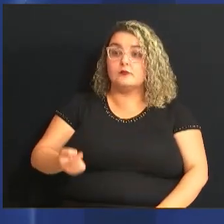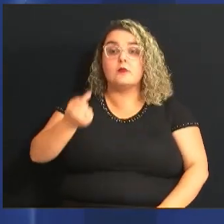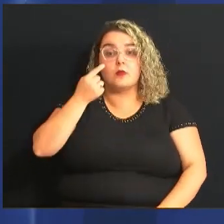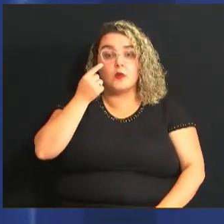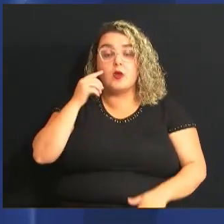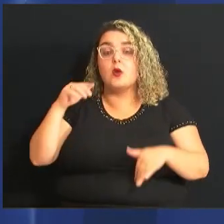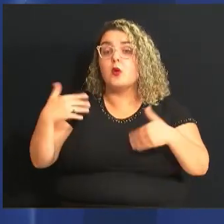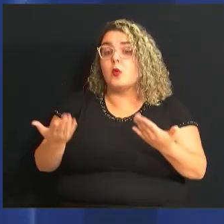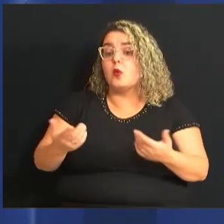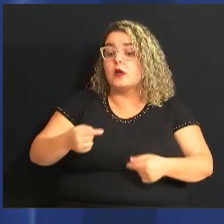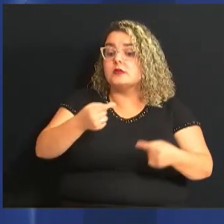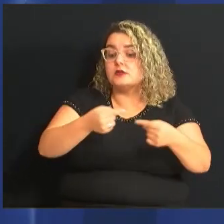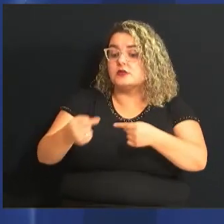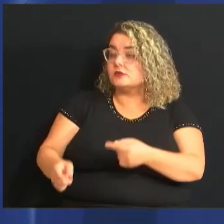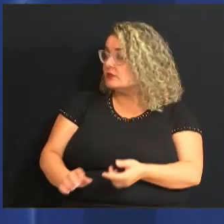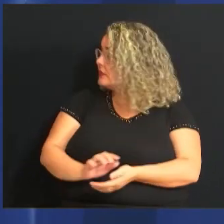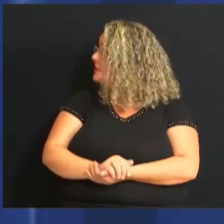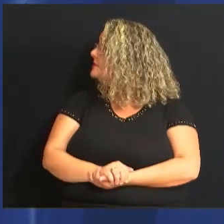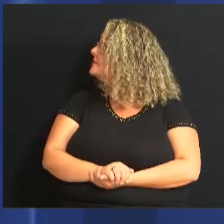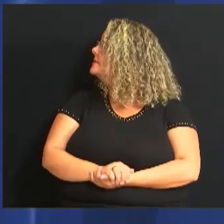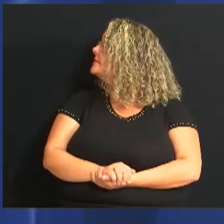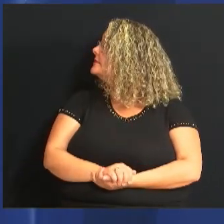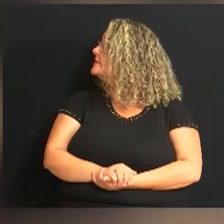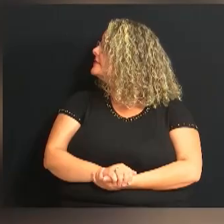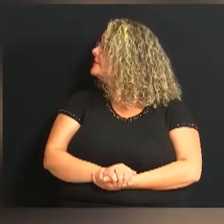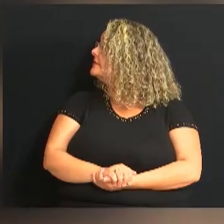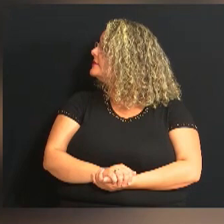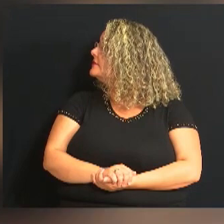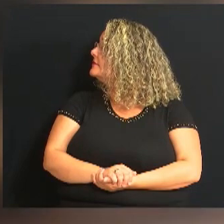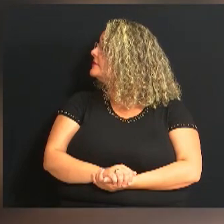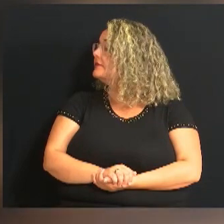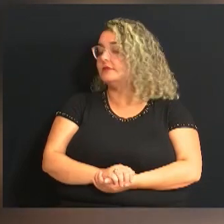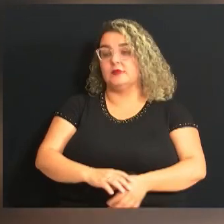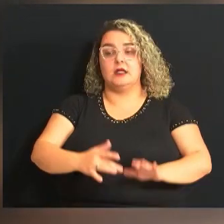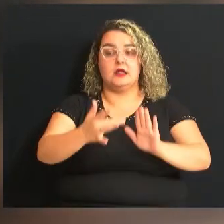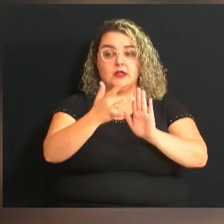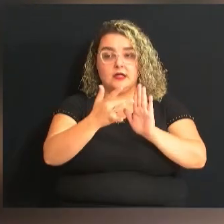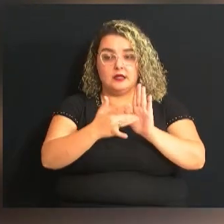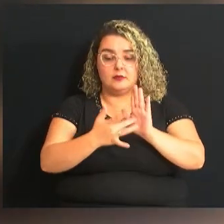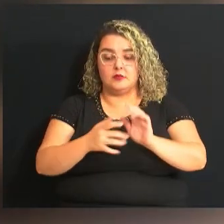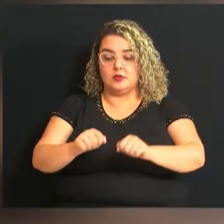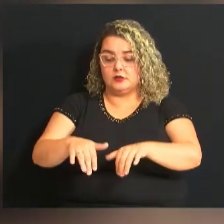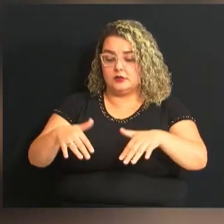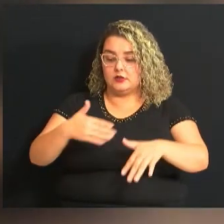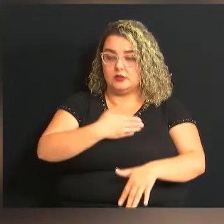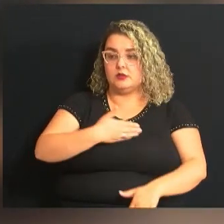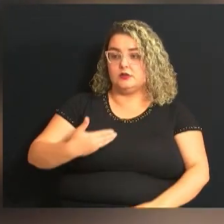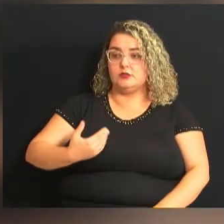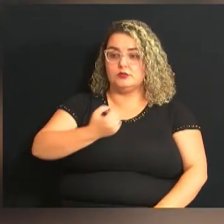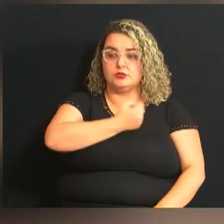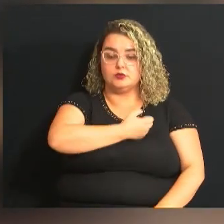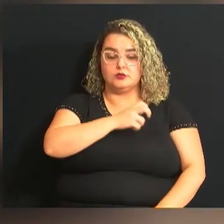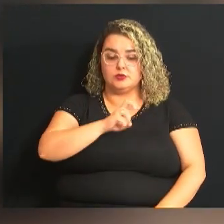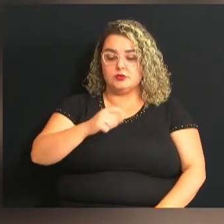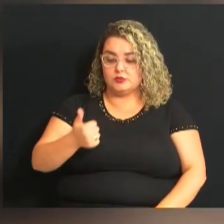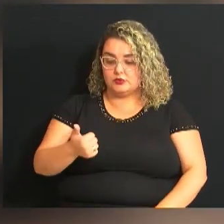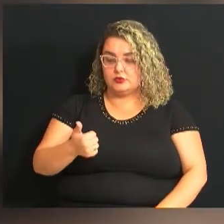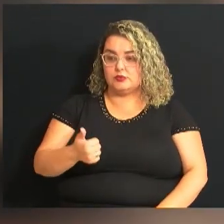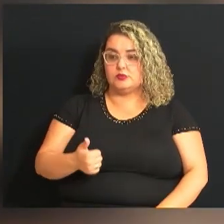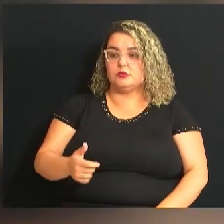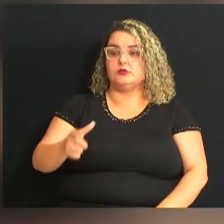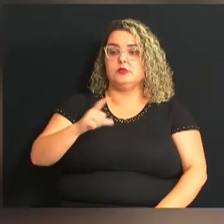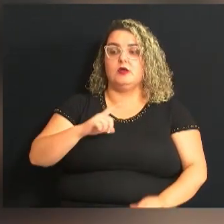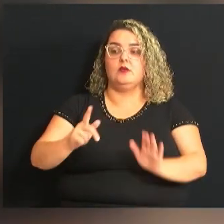as discussões. Na pauta da audiência pública de número 51 estava o projeto de